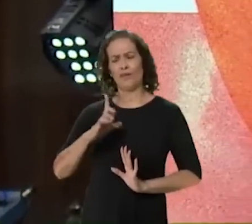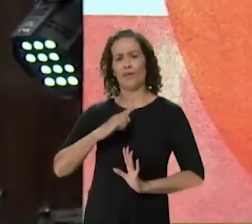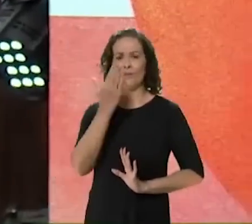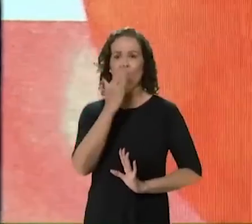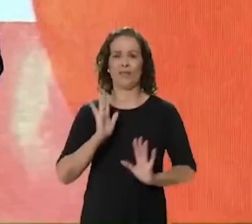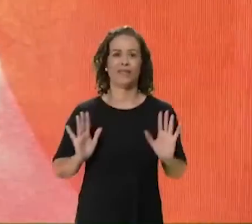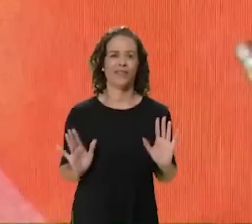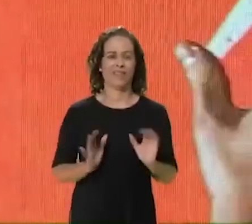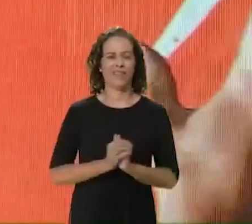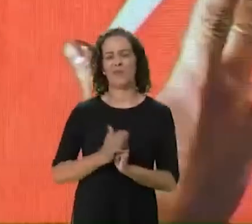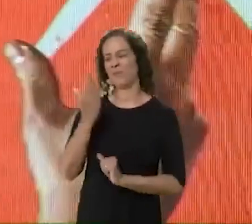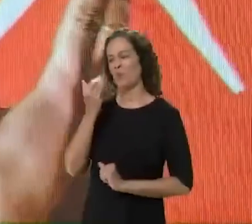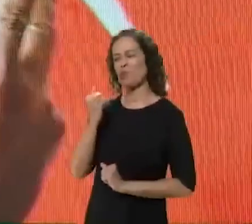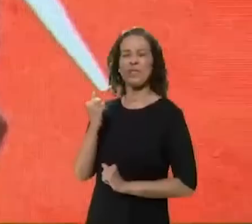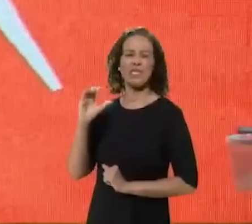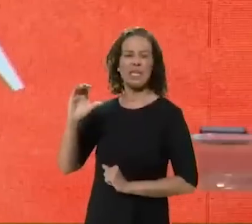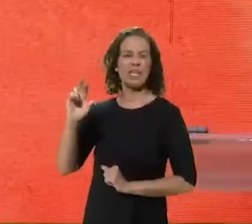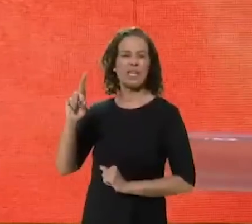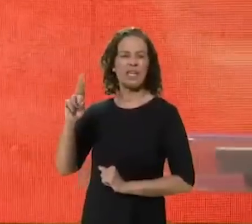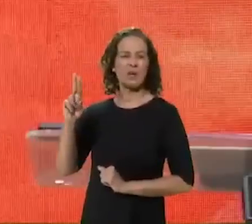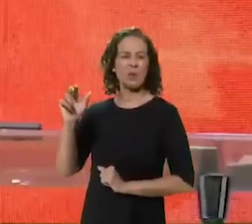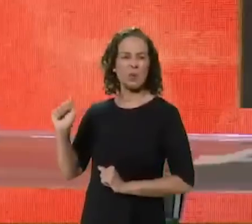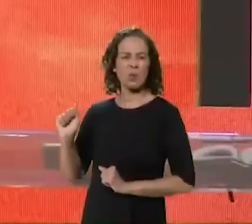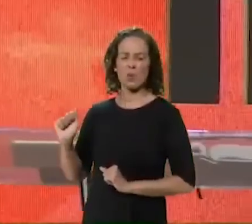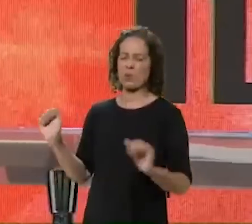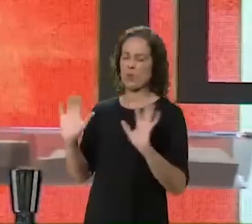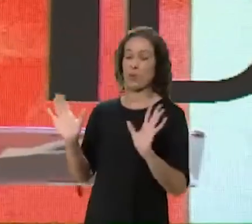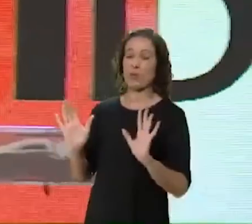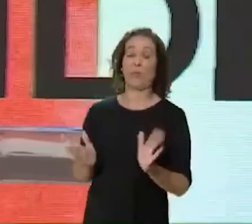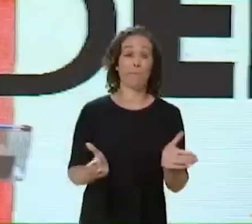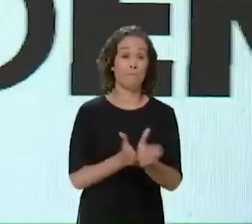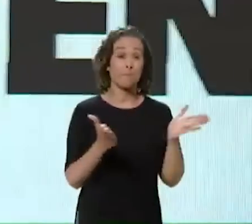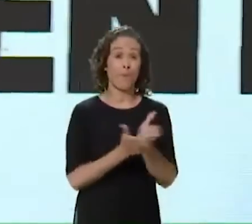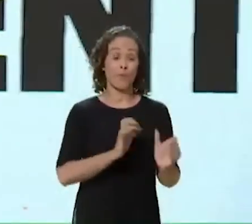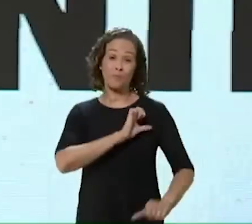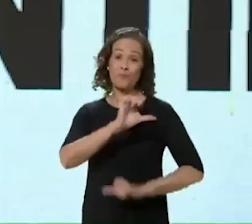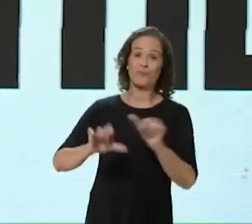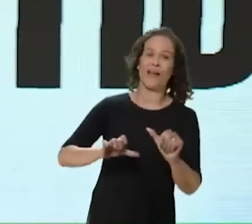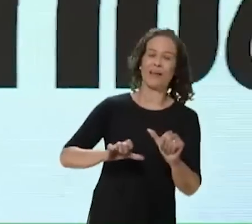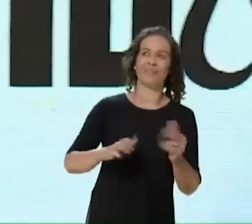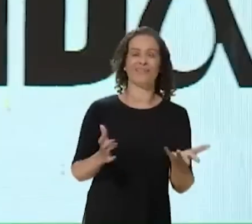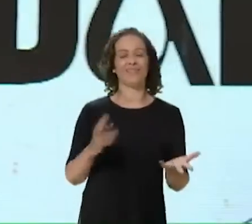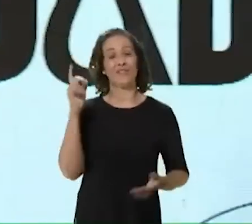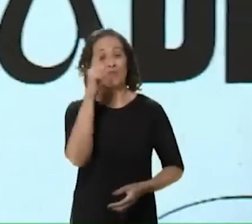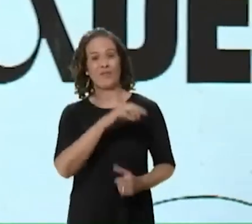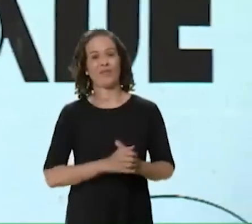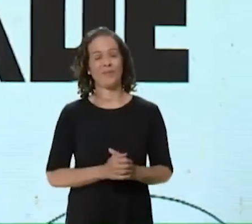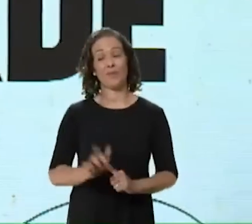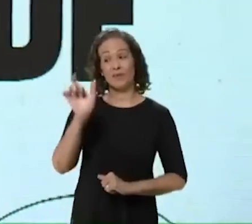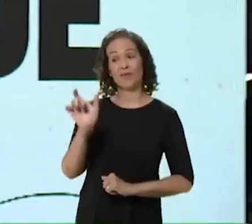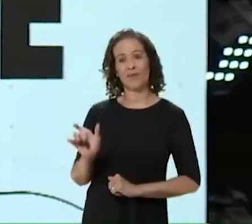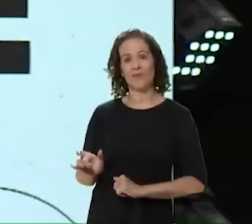comer uma comida crua. É. Pobre não aguenta mudar os hábitos assim rápido. Você vê que a pessoa está ficando rica é quando ela